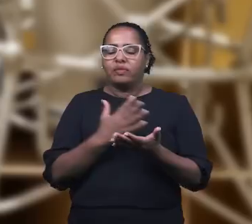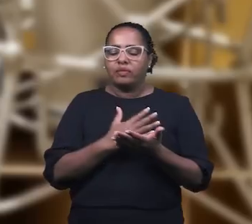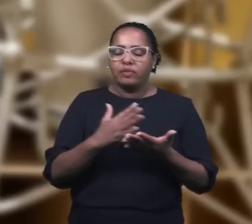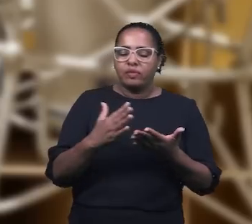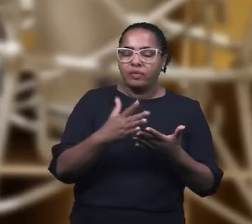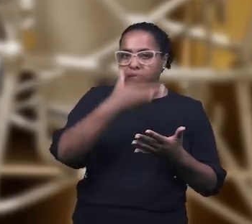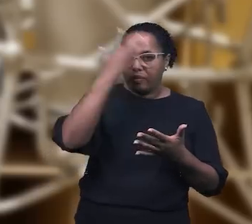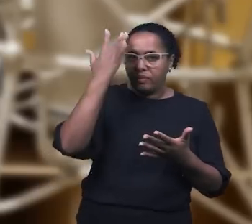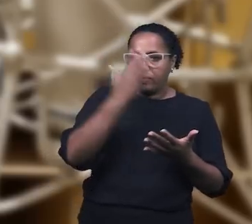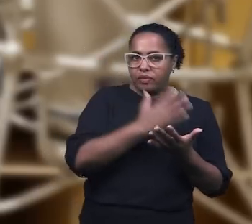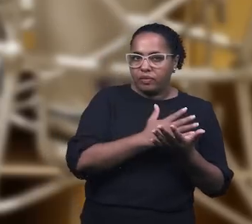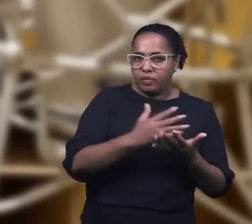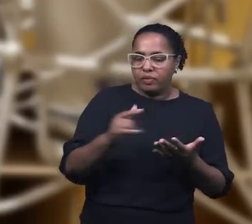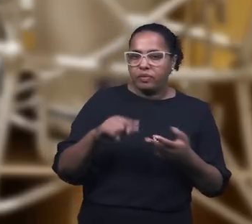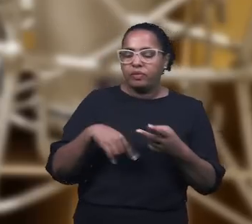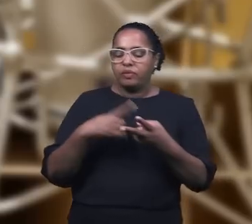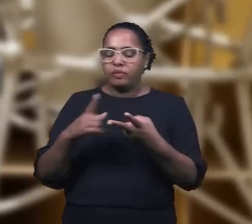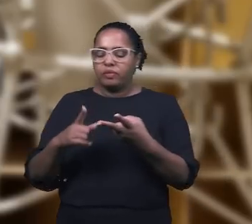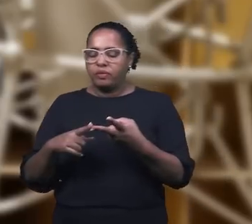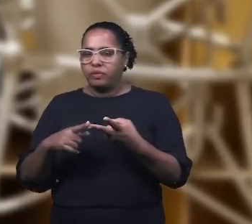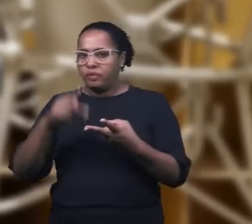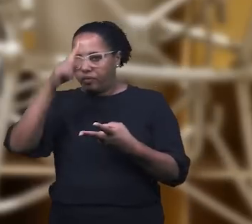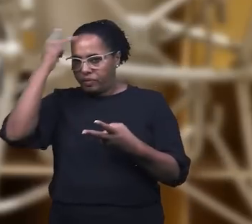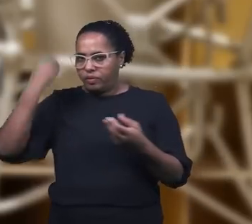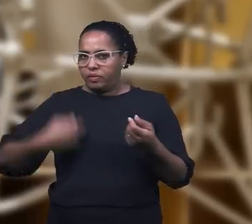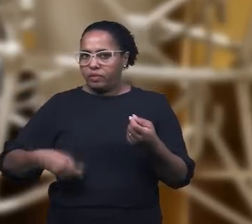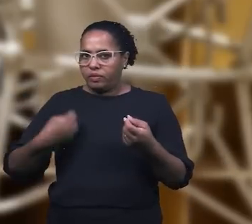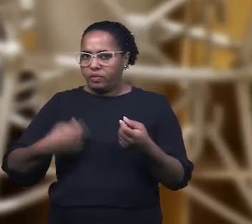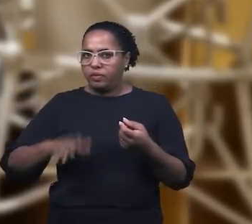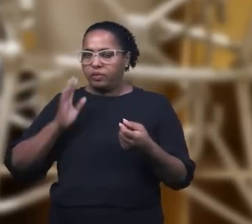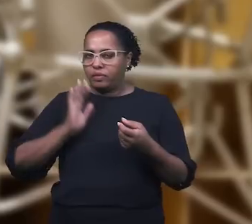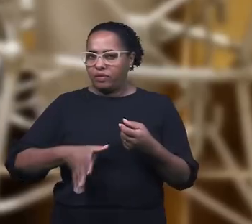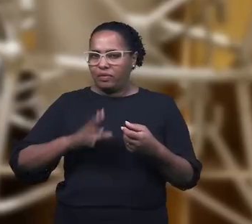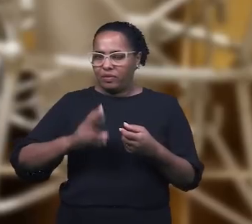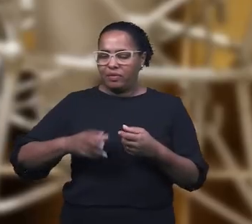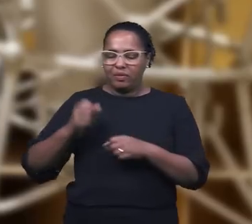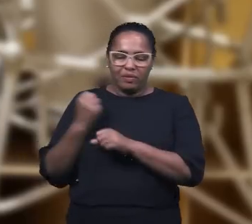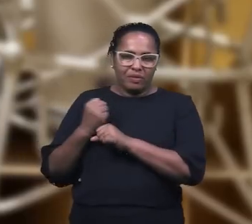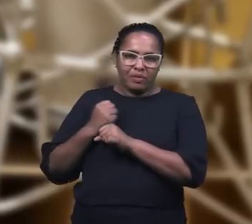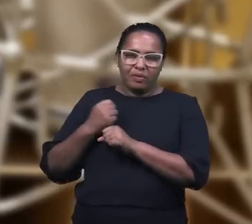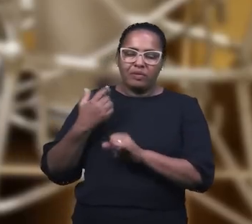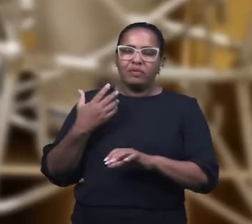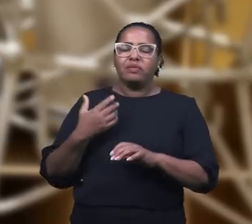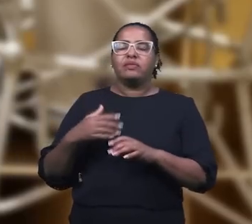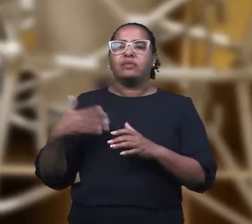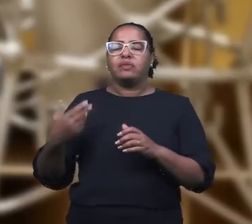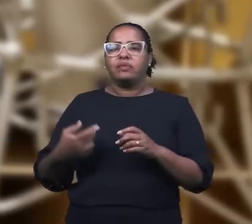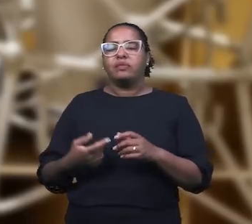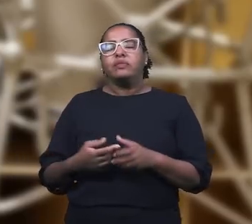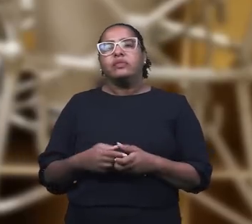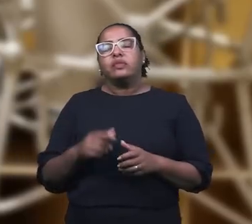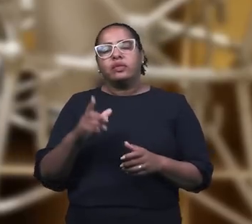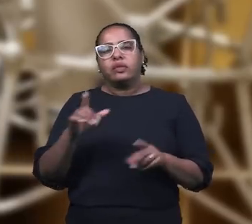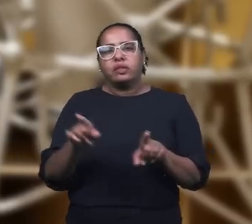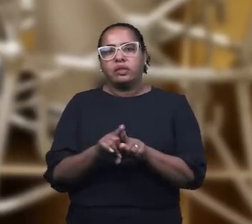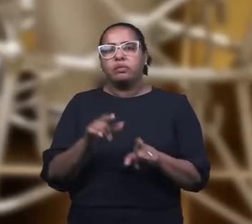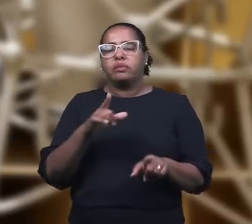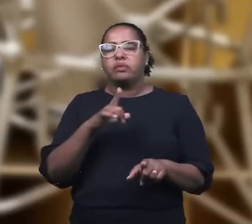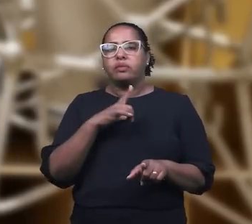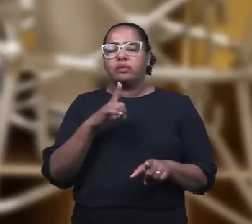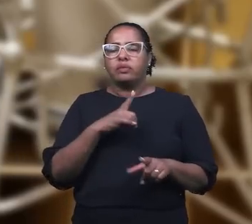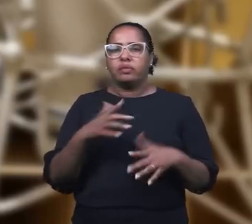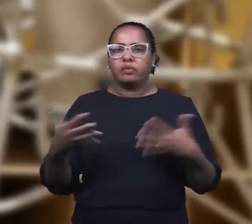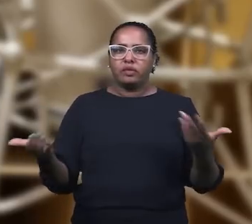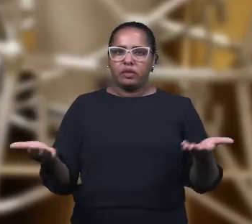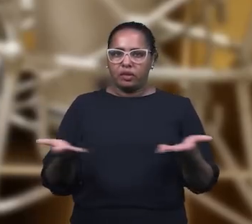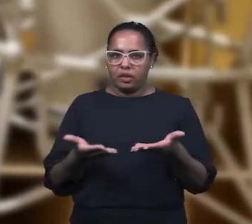iniciante e a coletânea para quem já toca, quem já está mais acostumado a tocar. E temos também